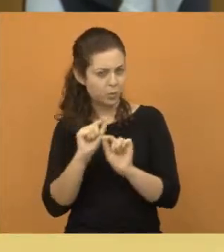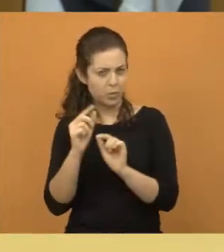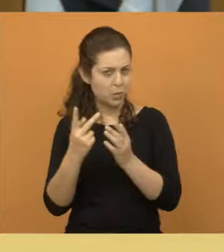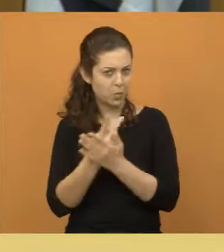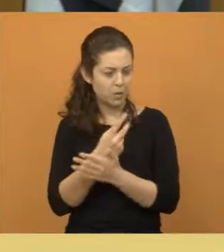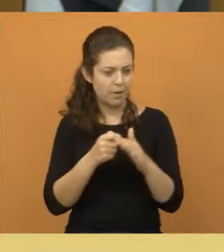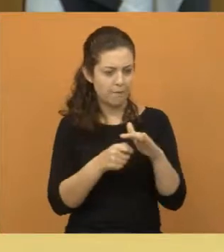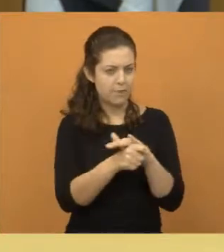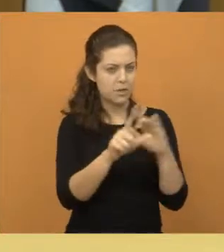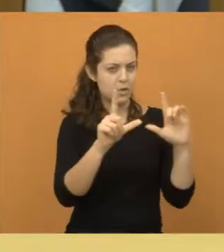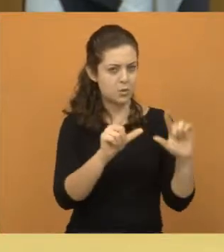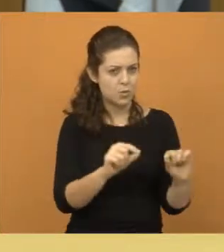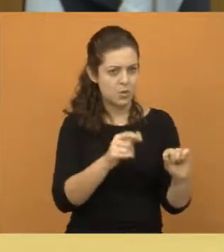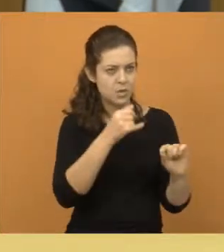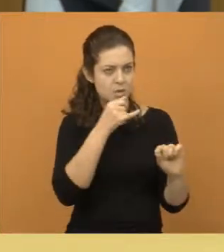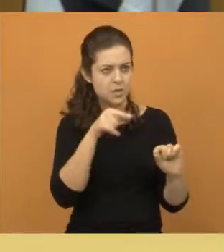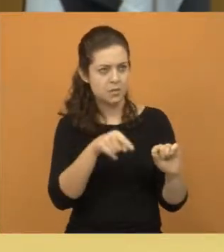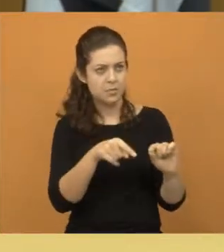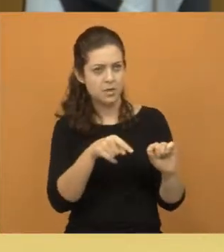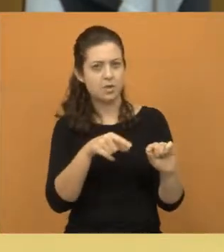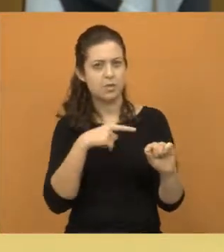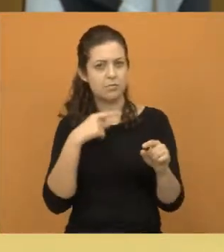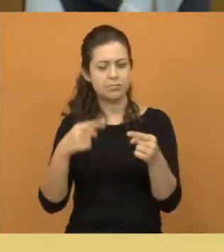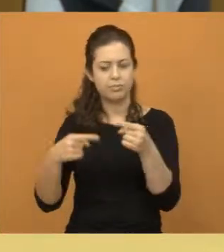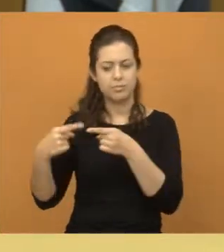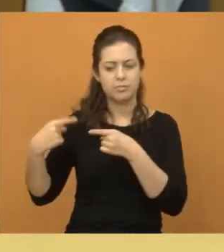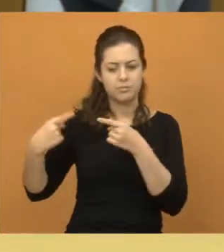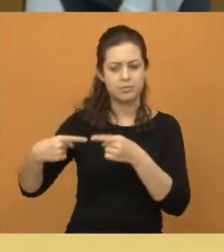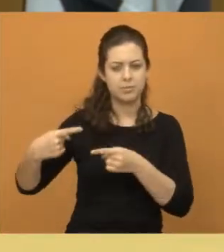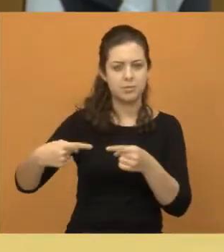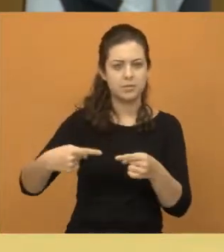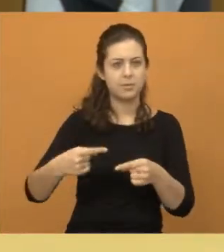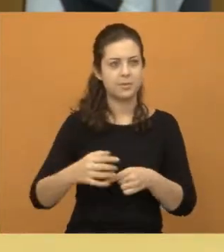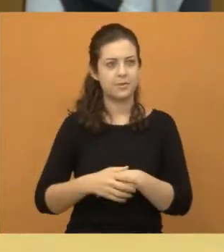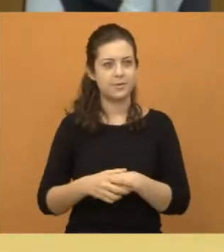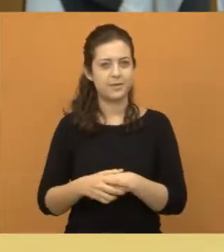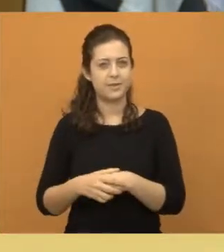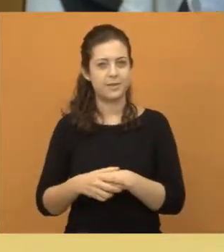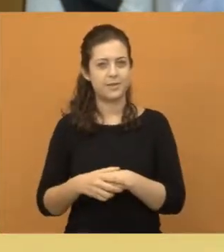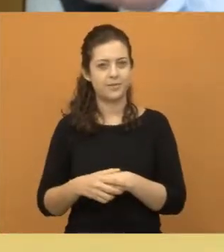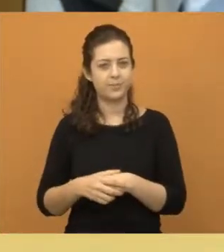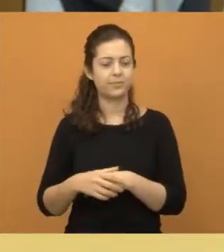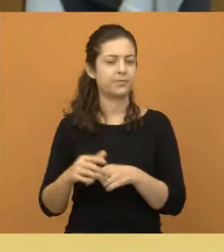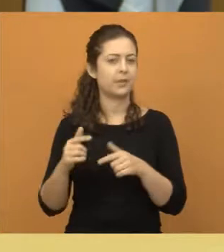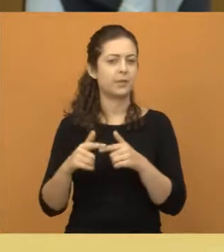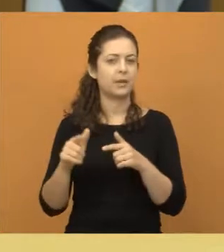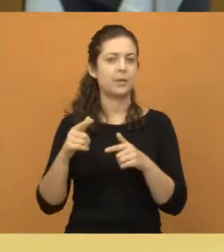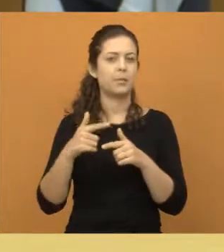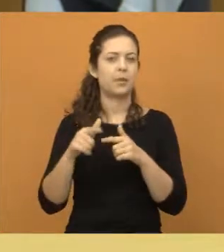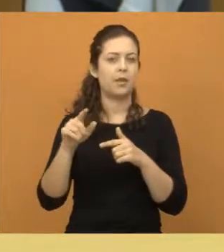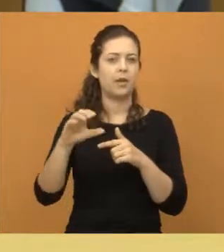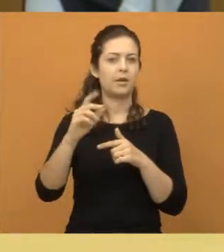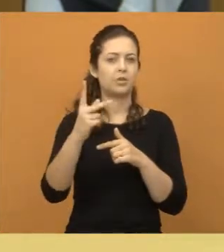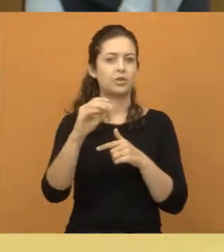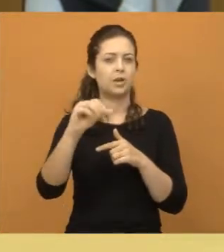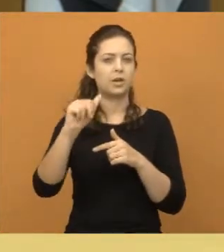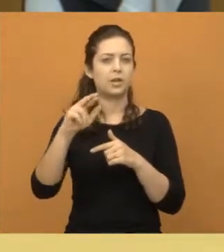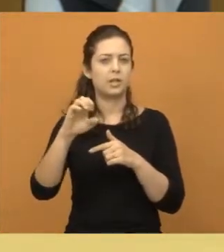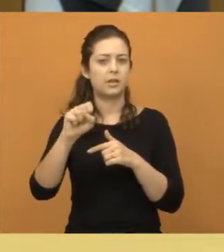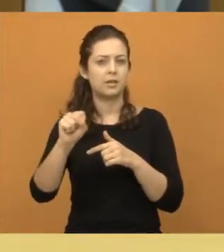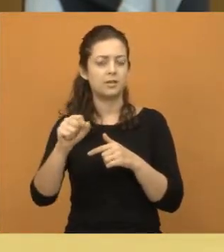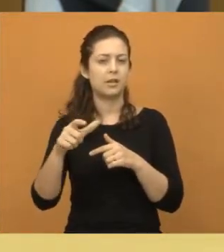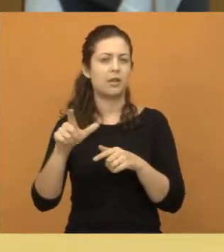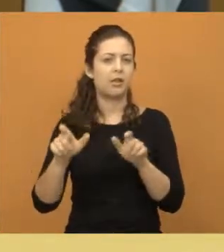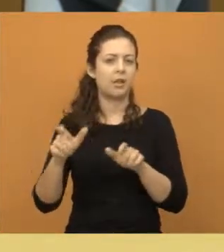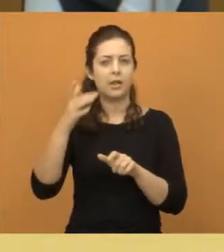fazer investimentos. Por exemplo, aqui, nós temos debatido nessa casa a situação do Chacras Guararema, em que